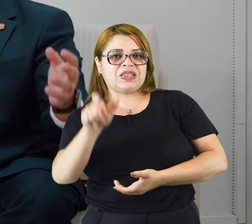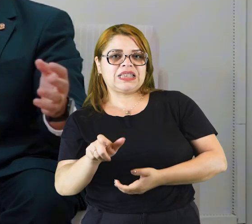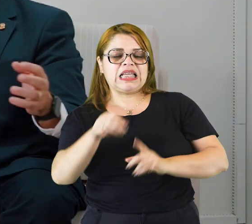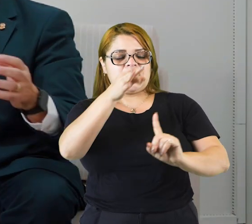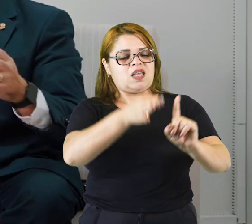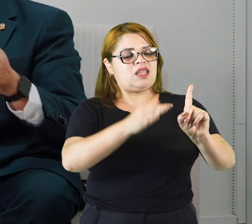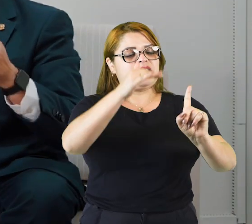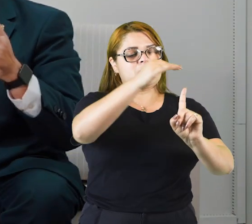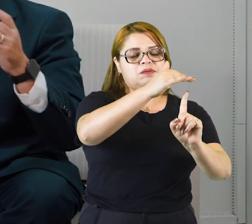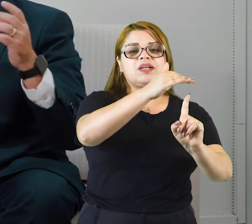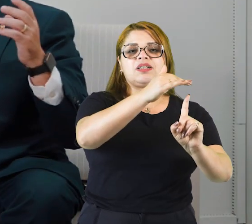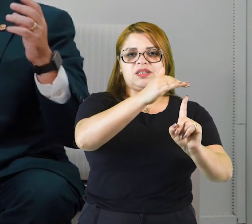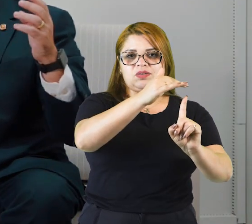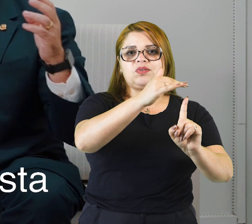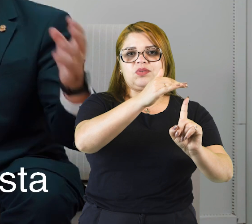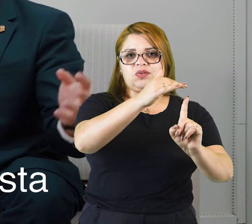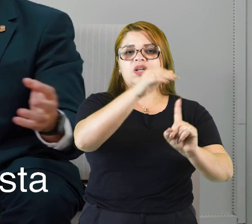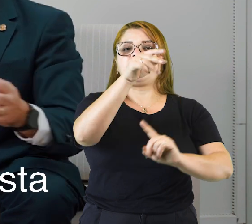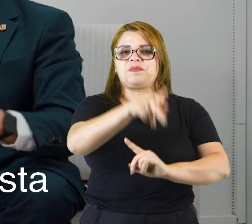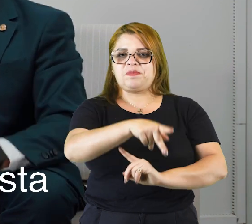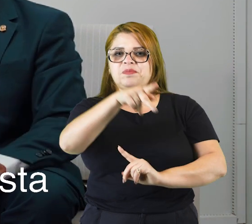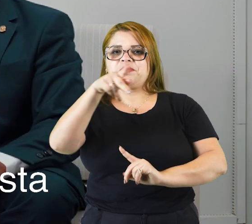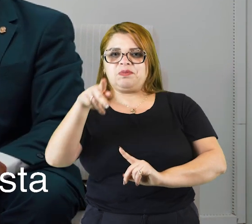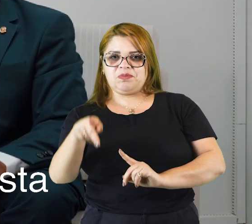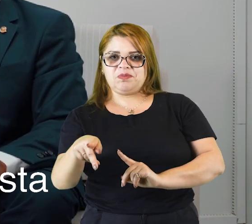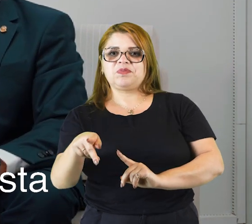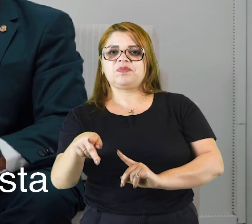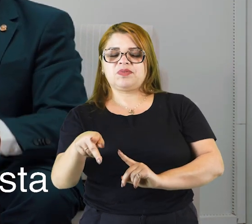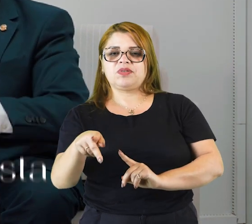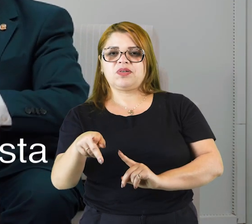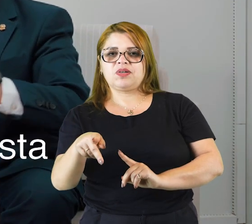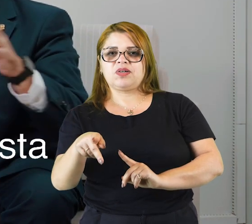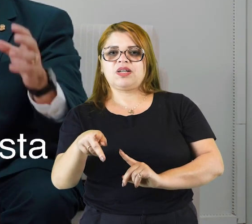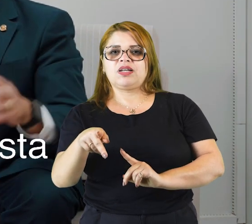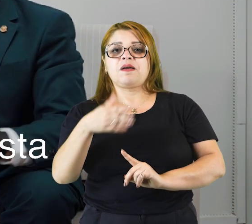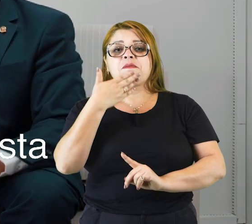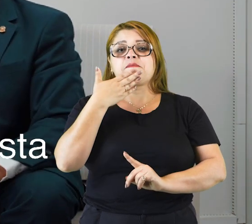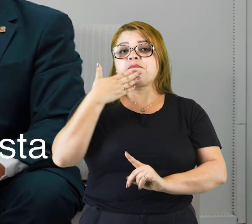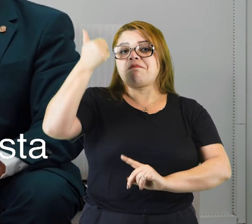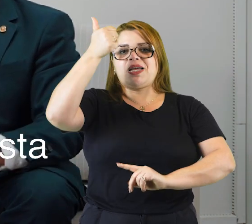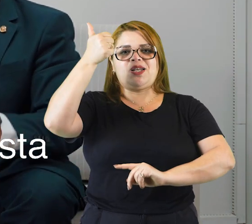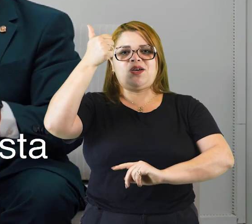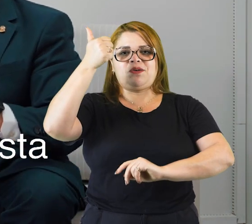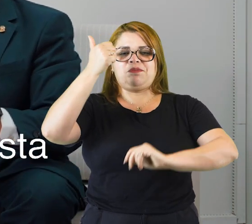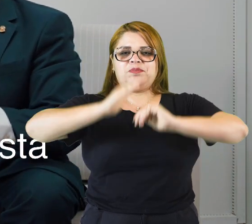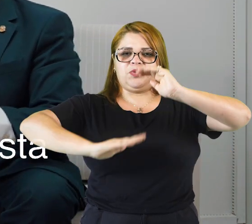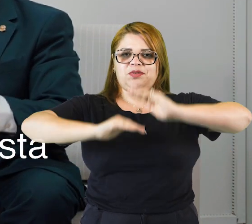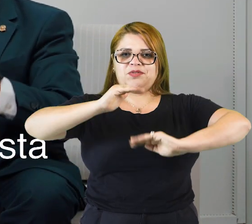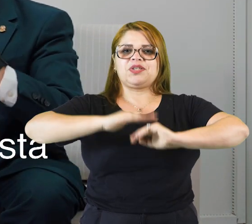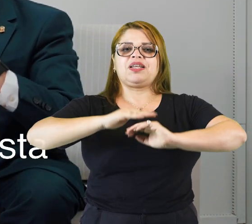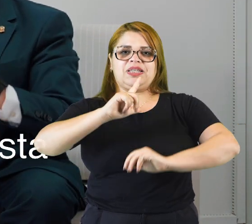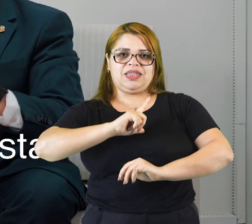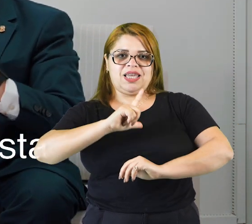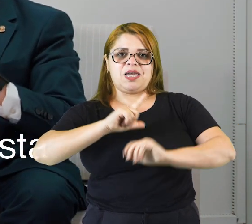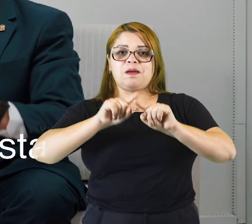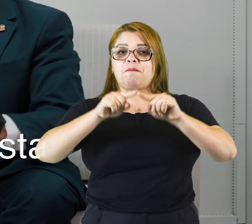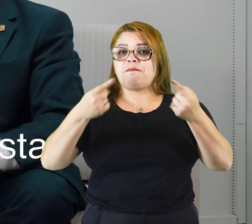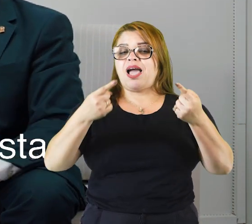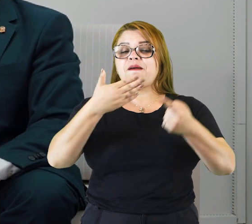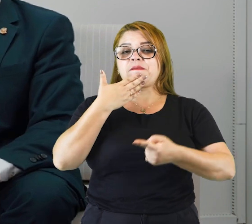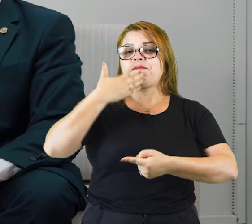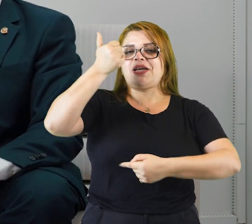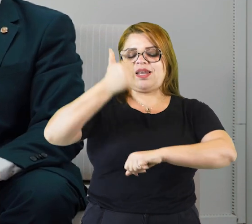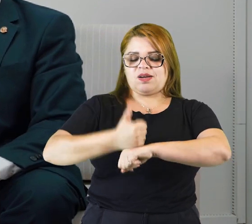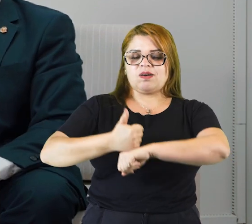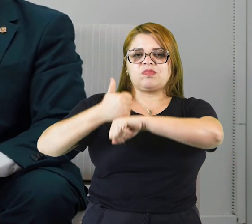é desembargadora, é professora, é a melhor profissional que existe, mas a sua maior